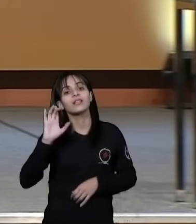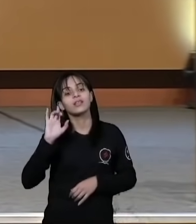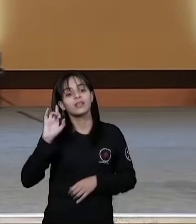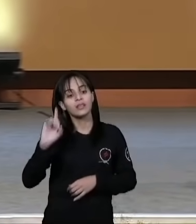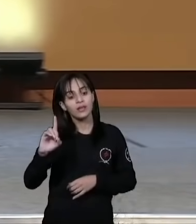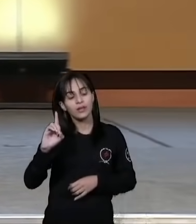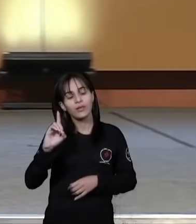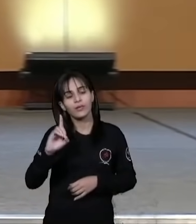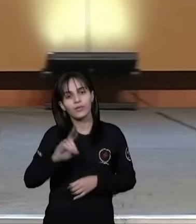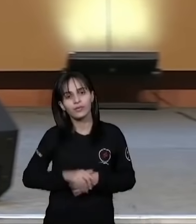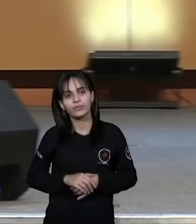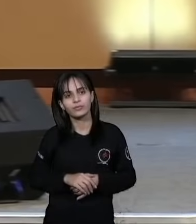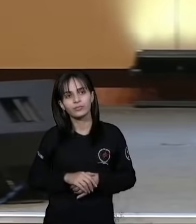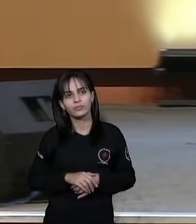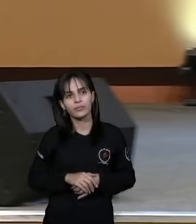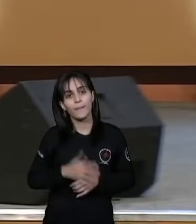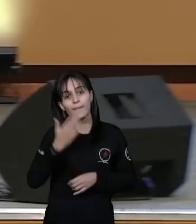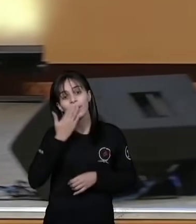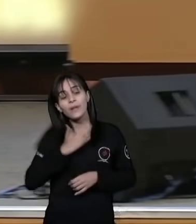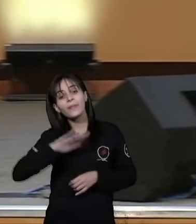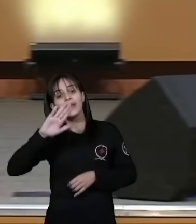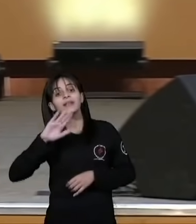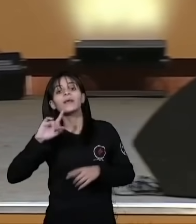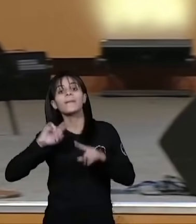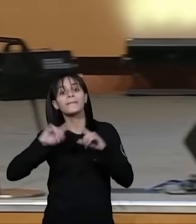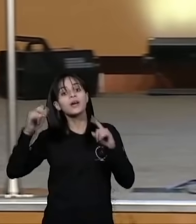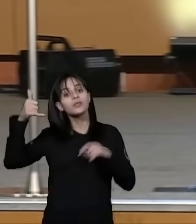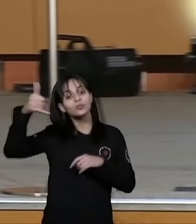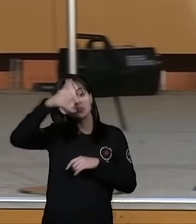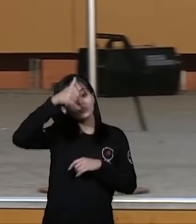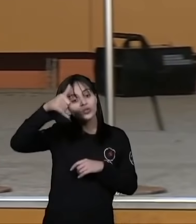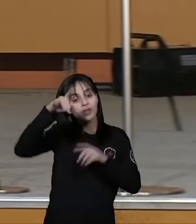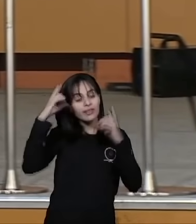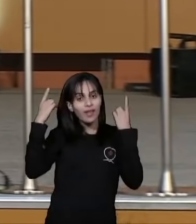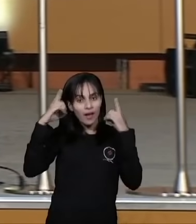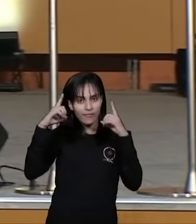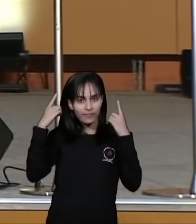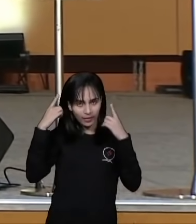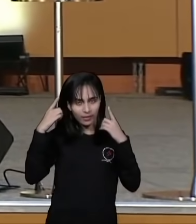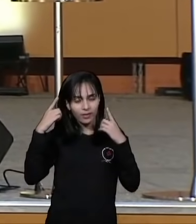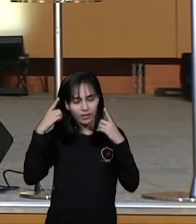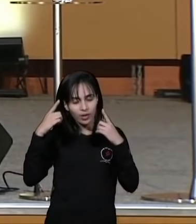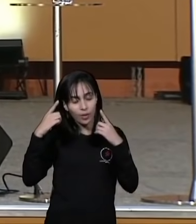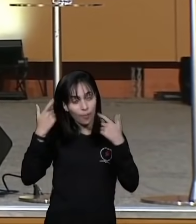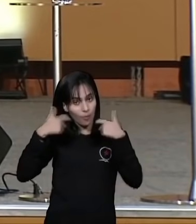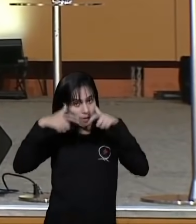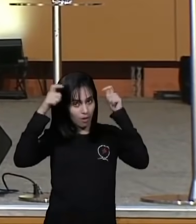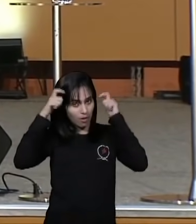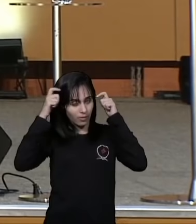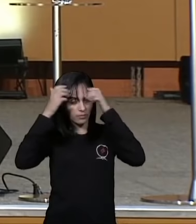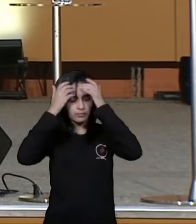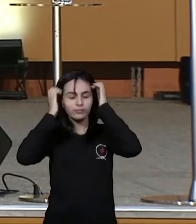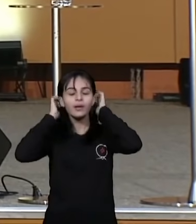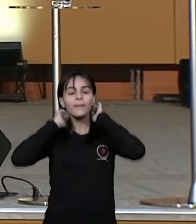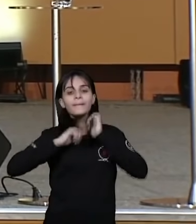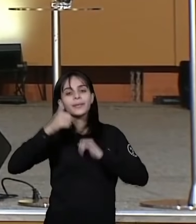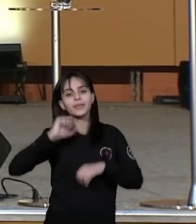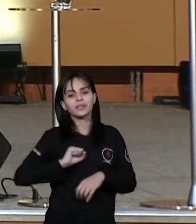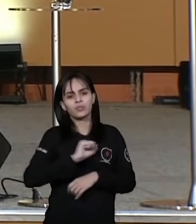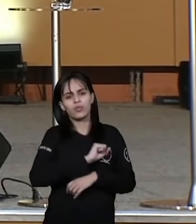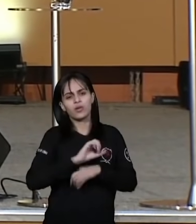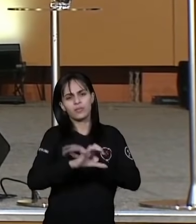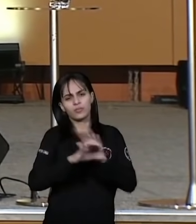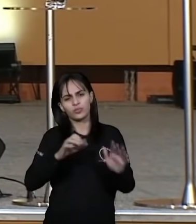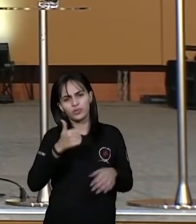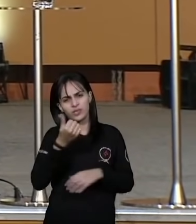Deus não apenas prometeu mais um viu Davi como rei o primeiro Samuel Capítulo 16